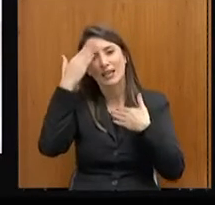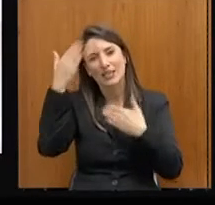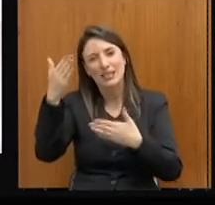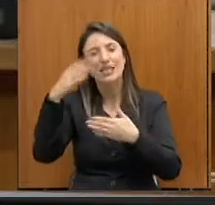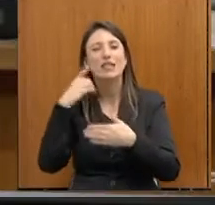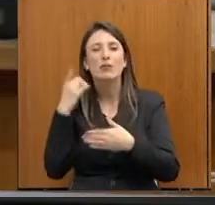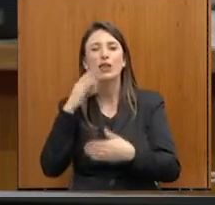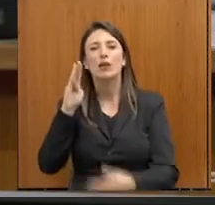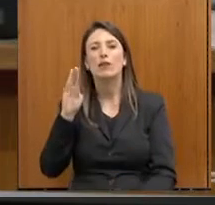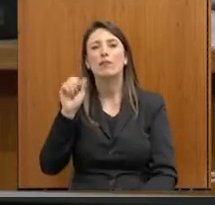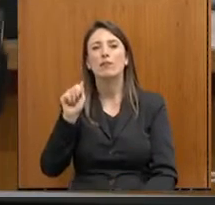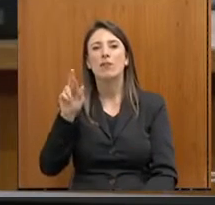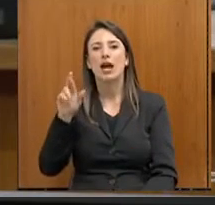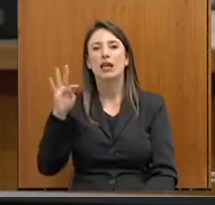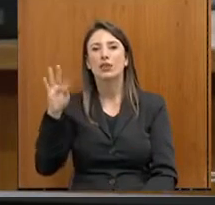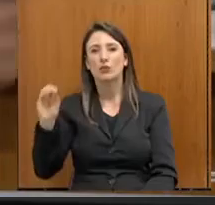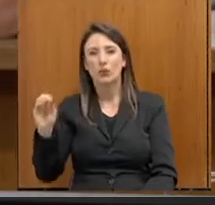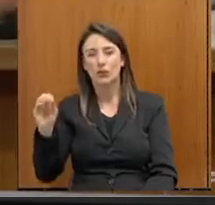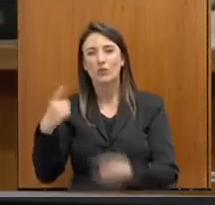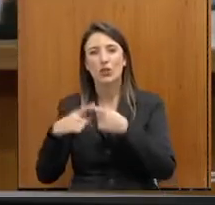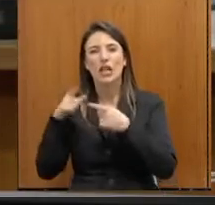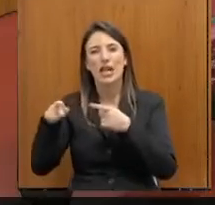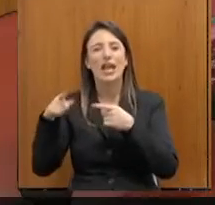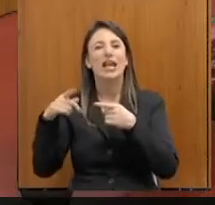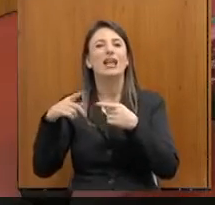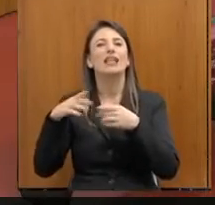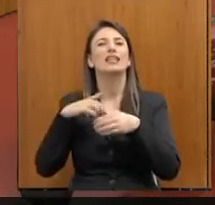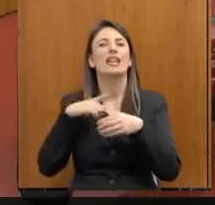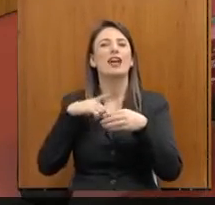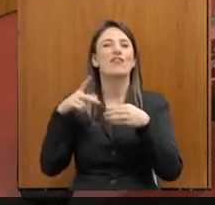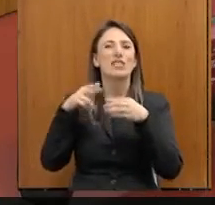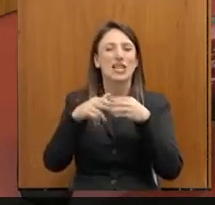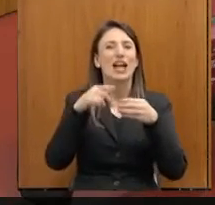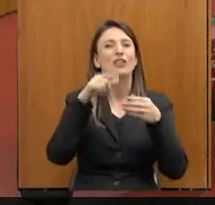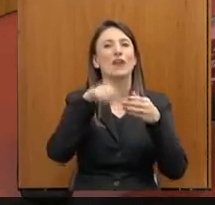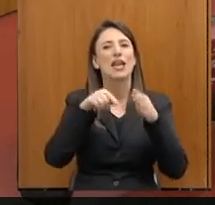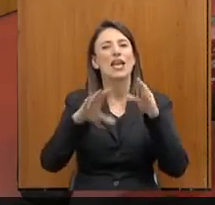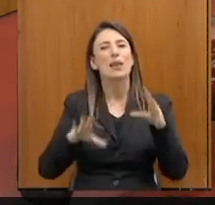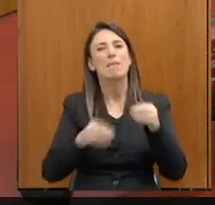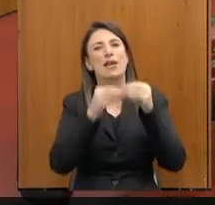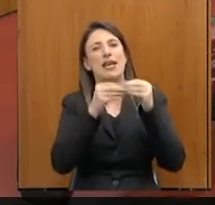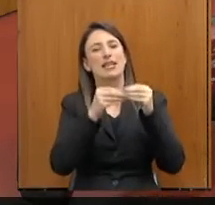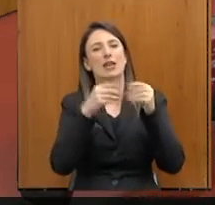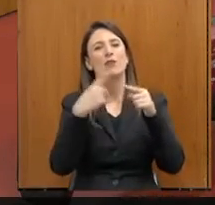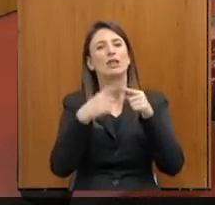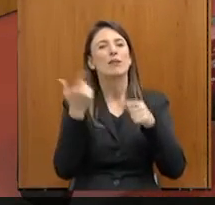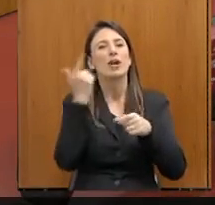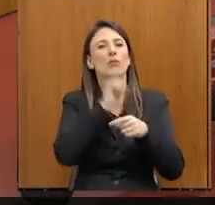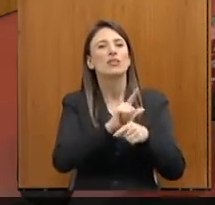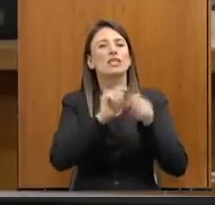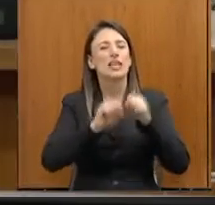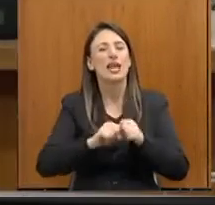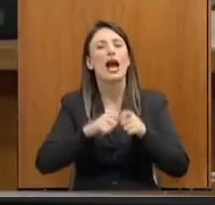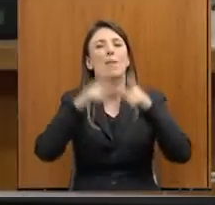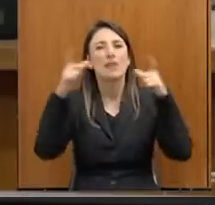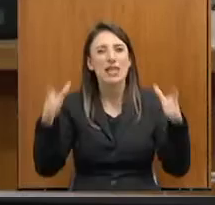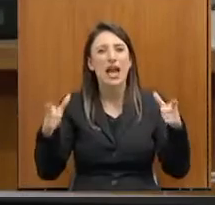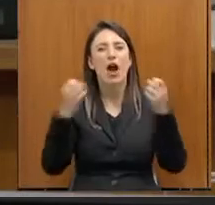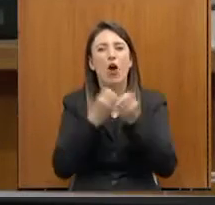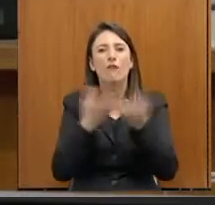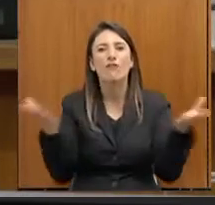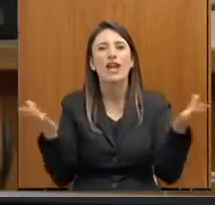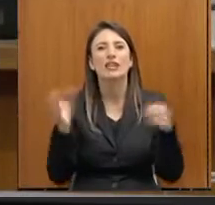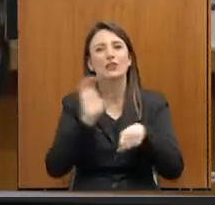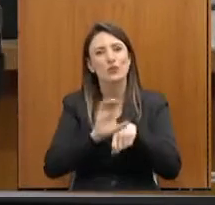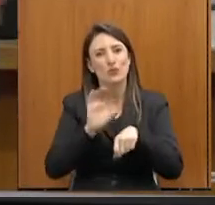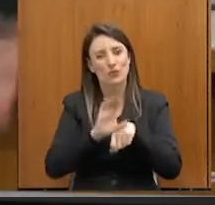bafo por ter envidado uma Emenda parlamentar para que a gente ampliasse a oferta desses cursos que nós tivermos